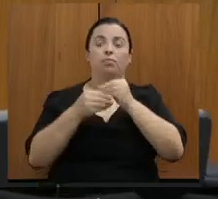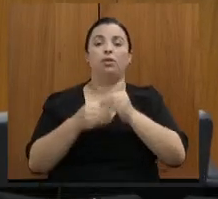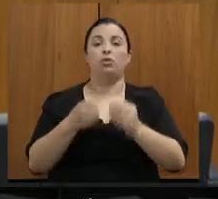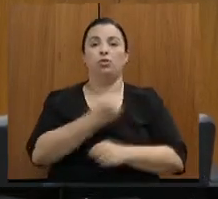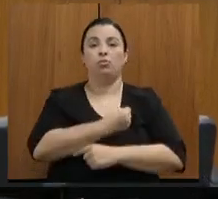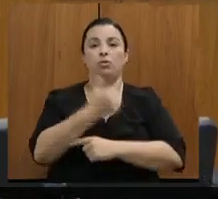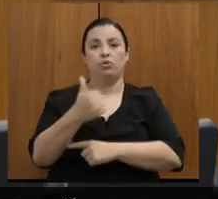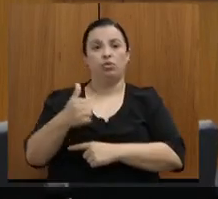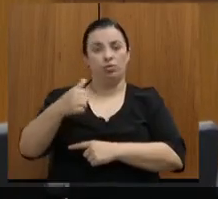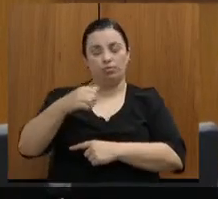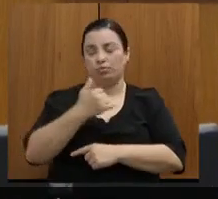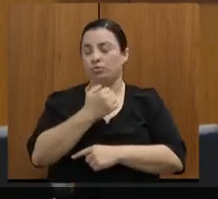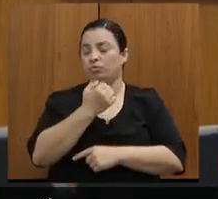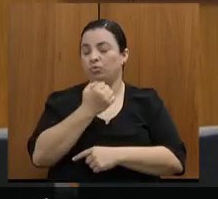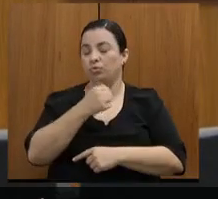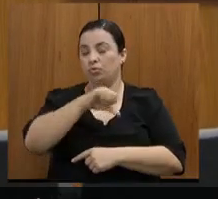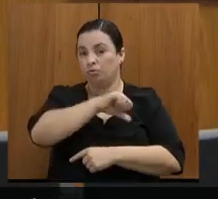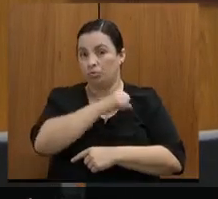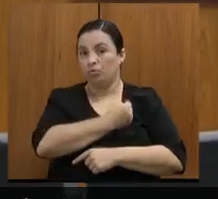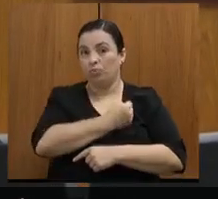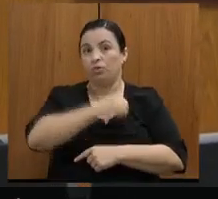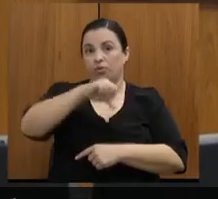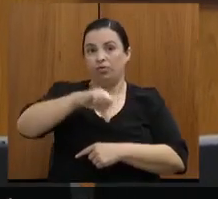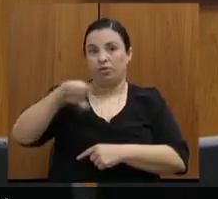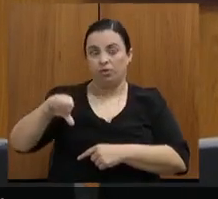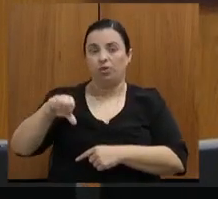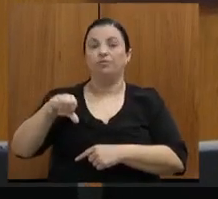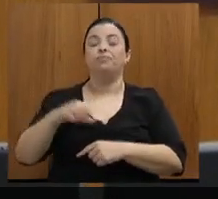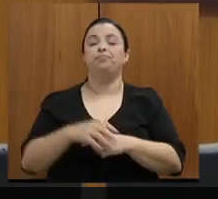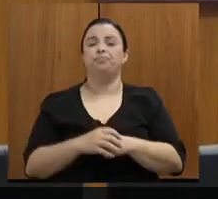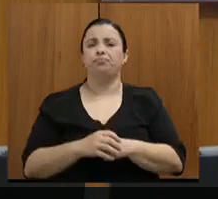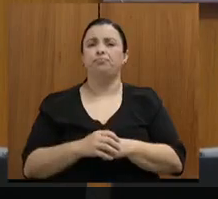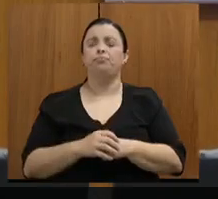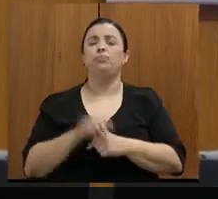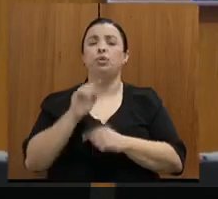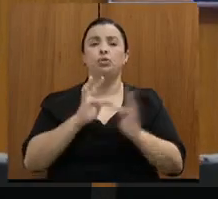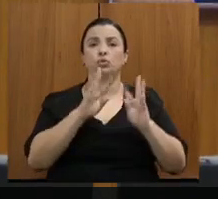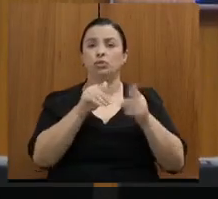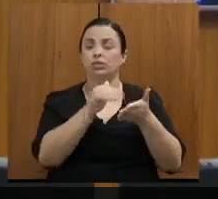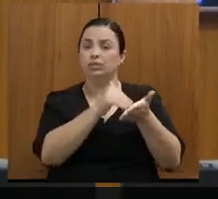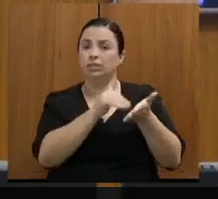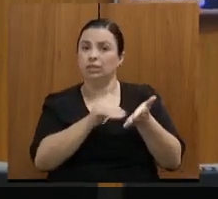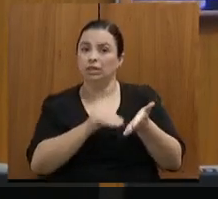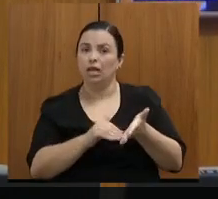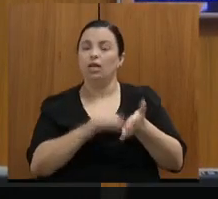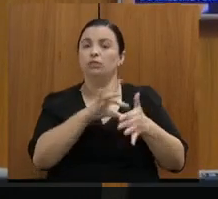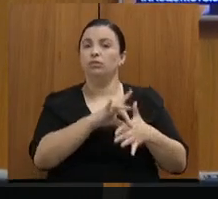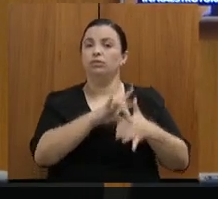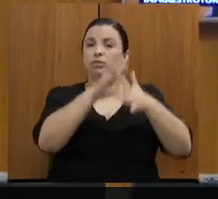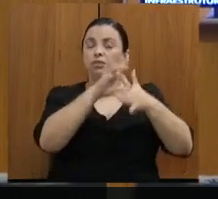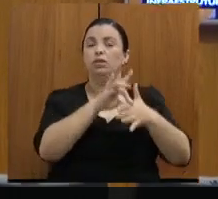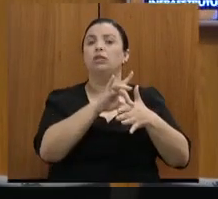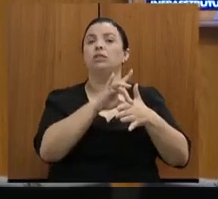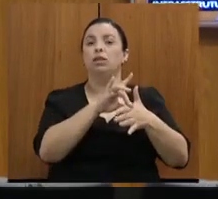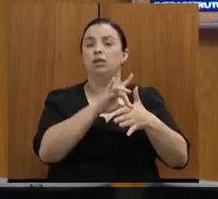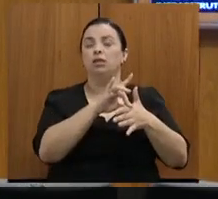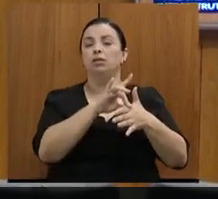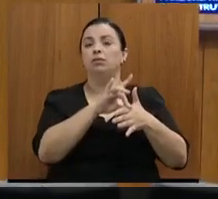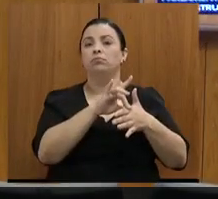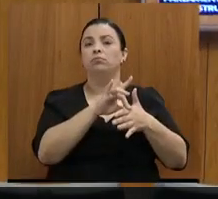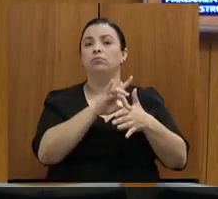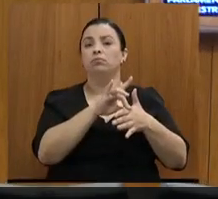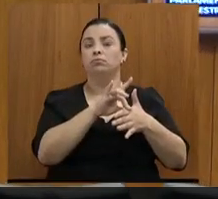2019. Por ele, os secretários de Estado e dirigentes de entidades da administração direta e indireta devem